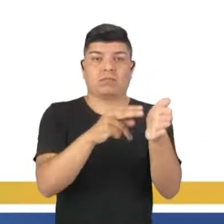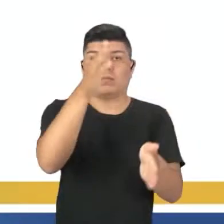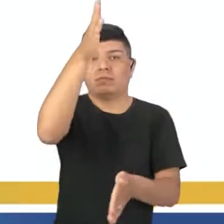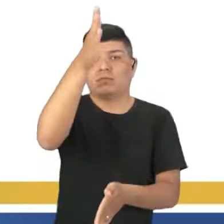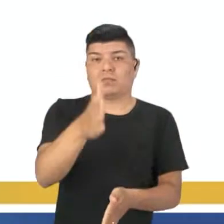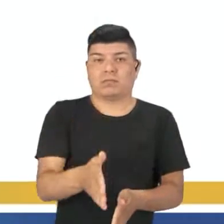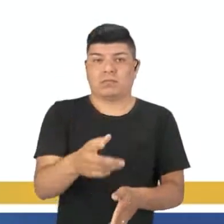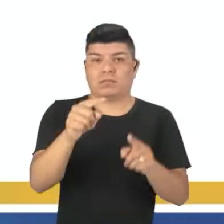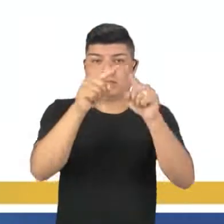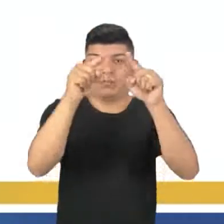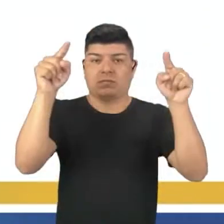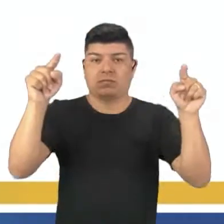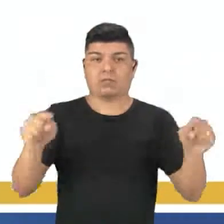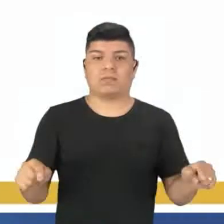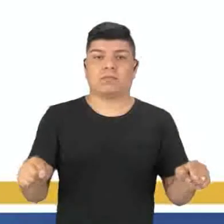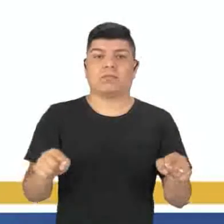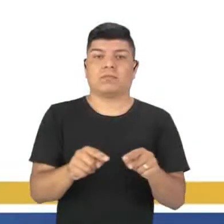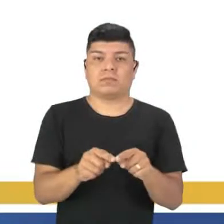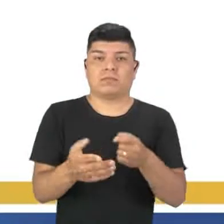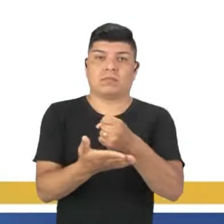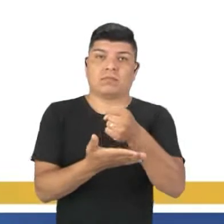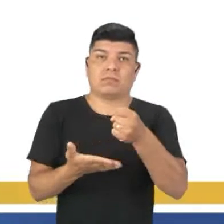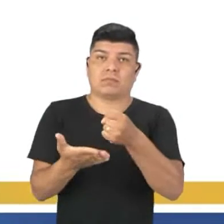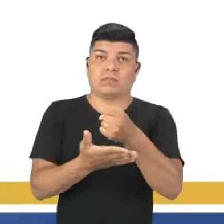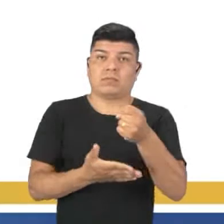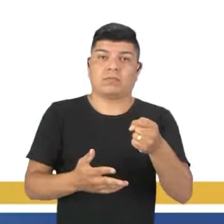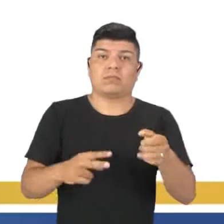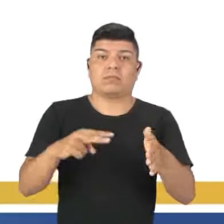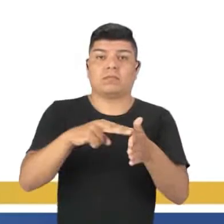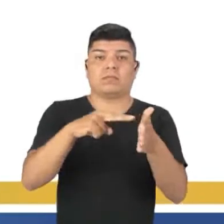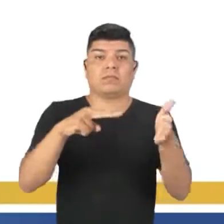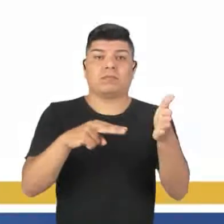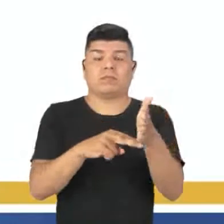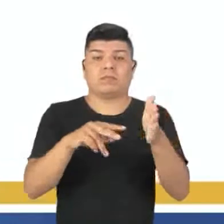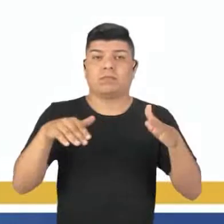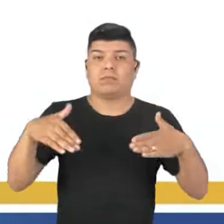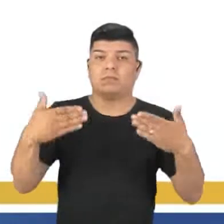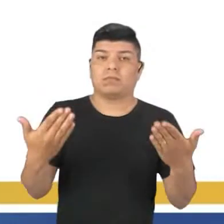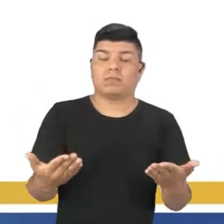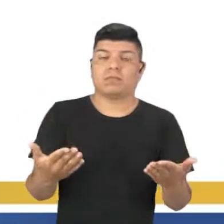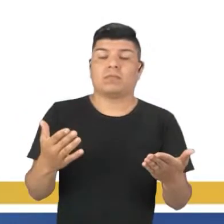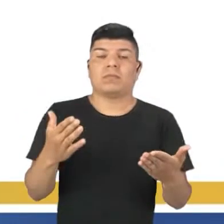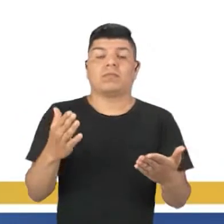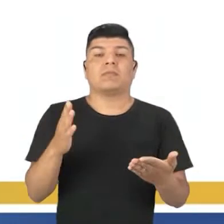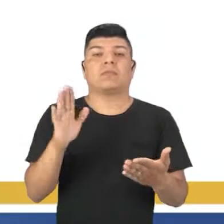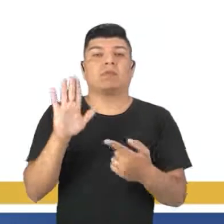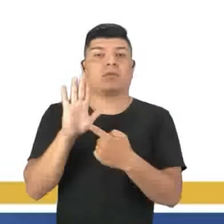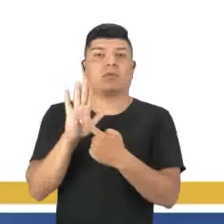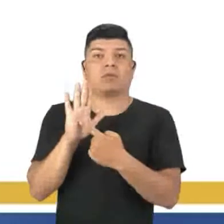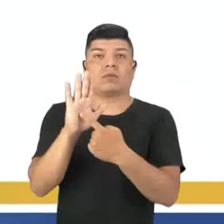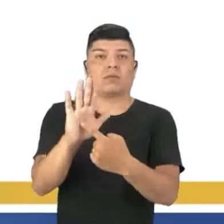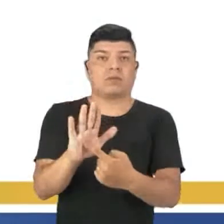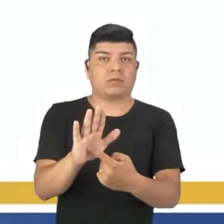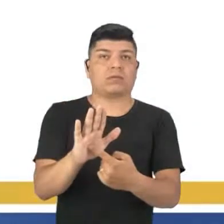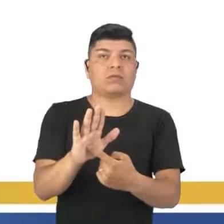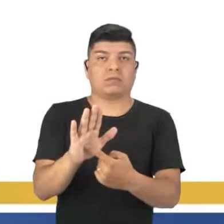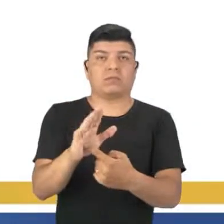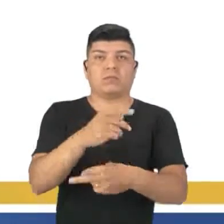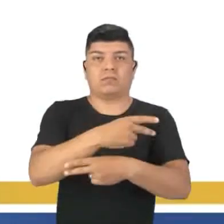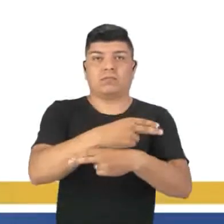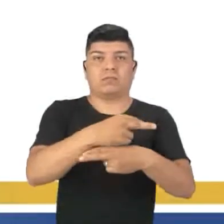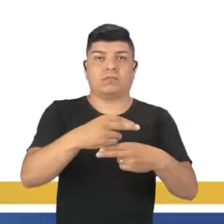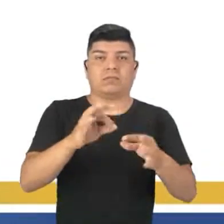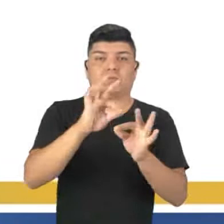base quadrada. E nesse caso, o seu volume, ele vai ser dado, né, aí, pelo produto de